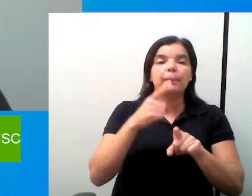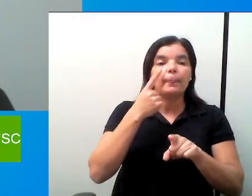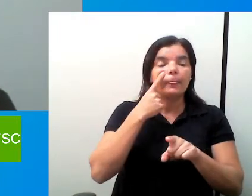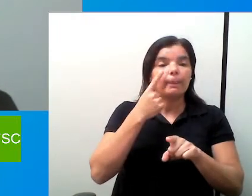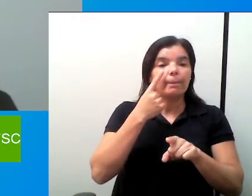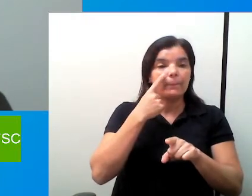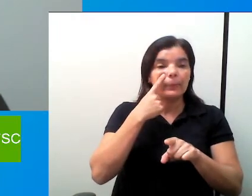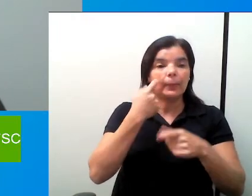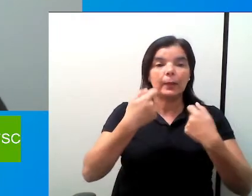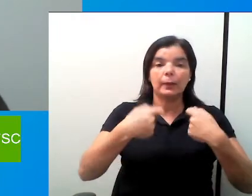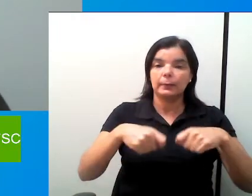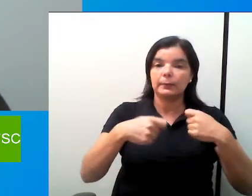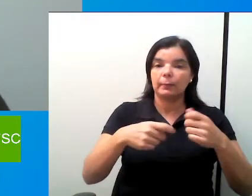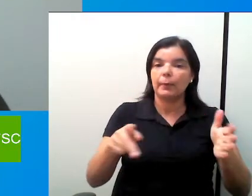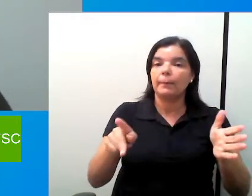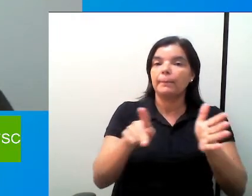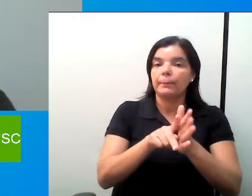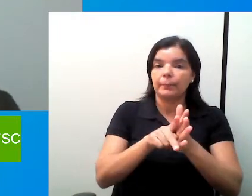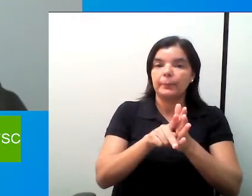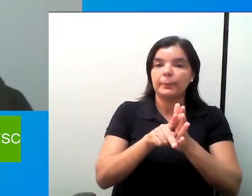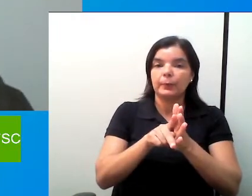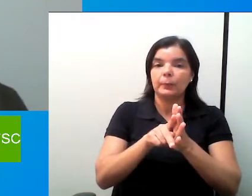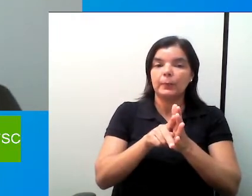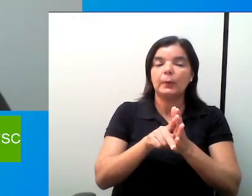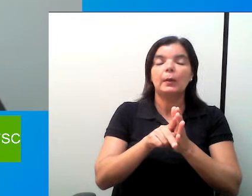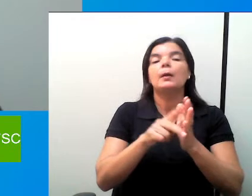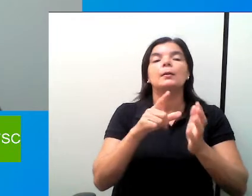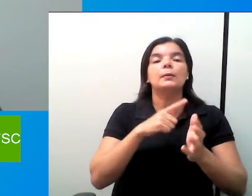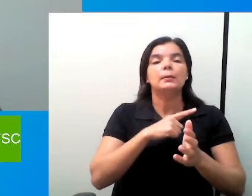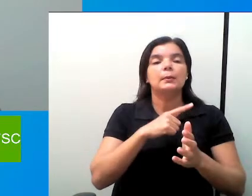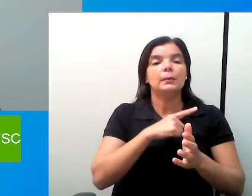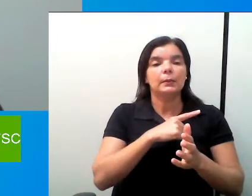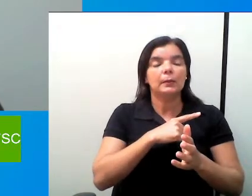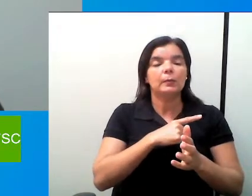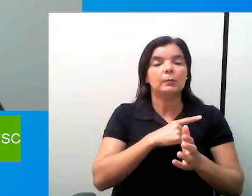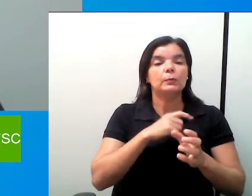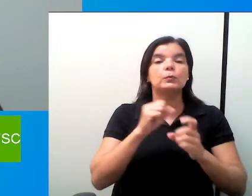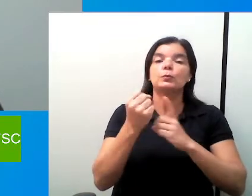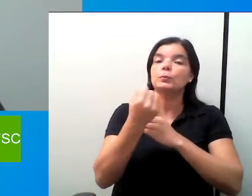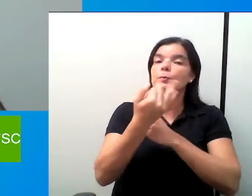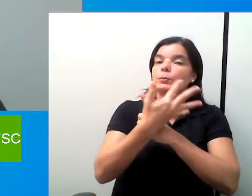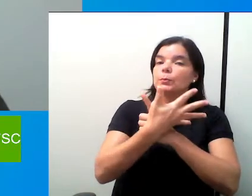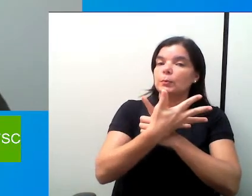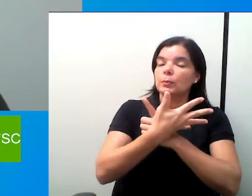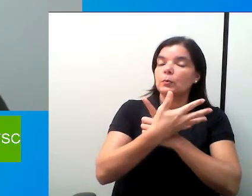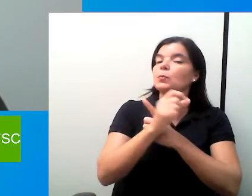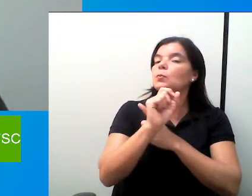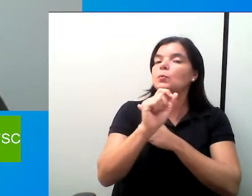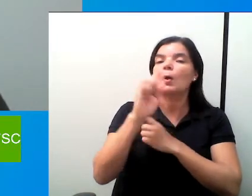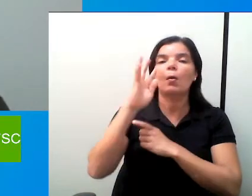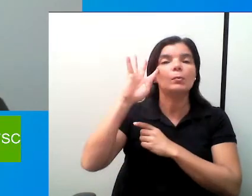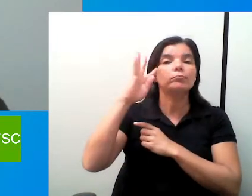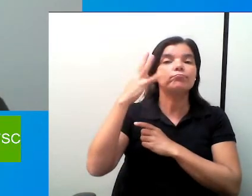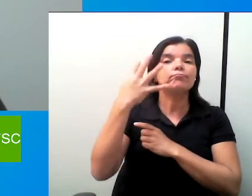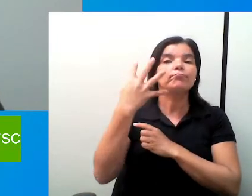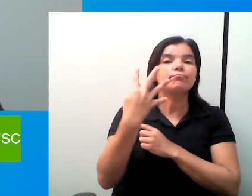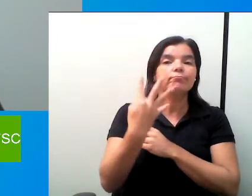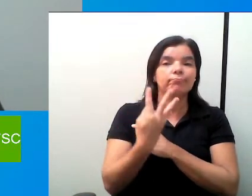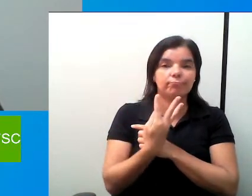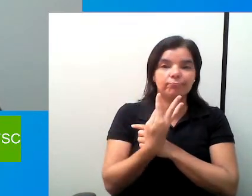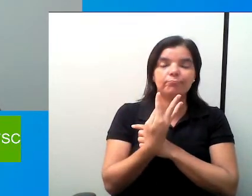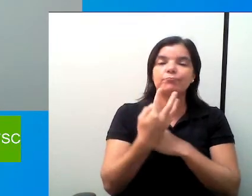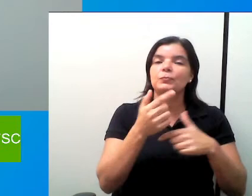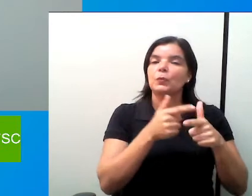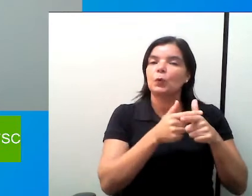mais específica, as atividades de extensão, elas buscam uma solução coletiva de determinados problemas. Nunca é